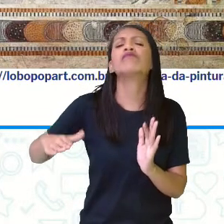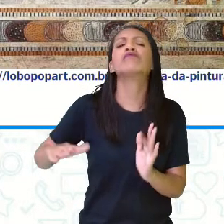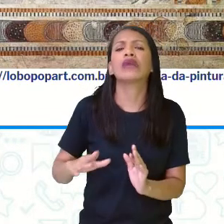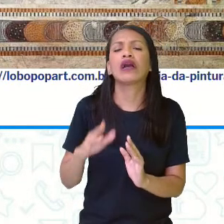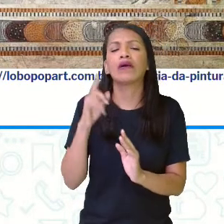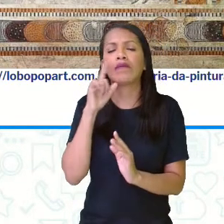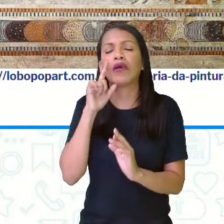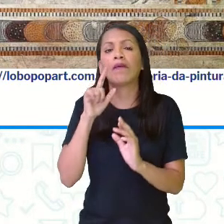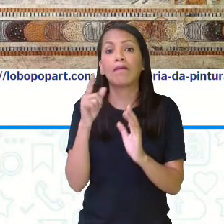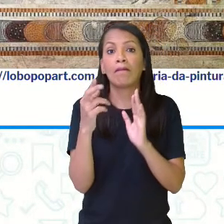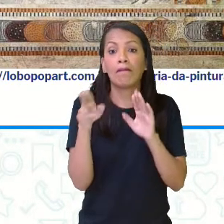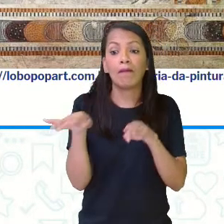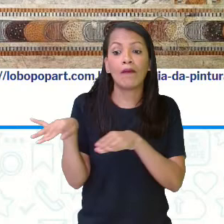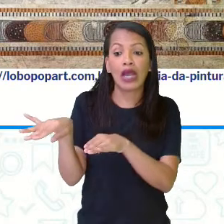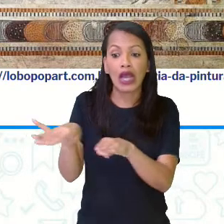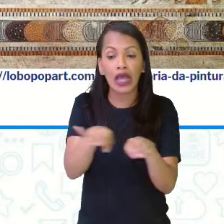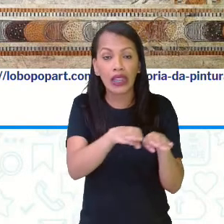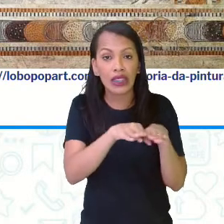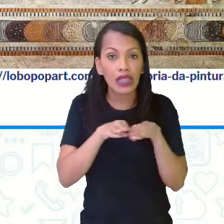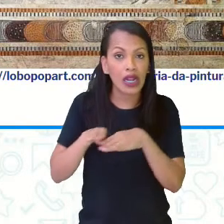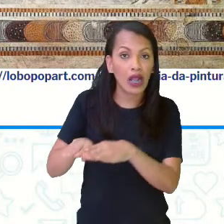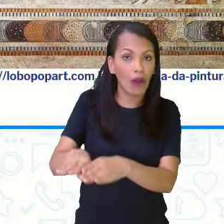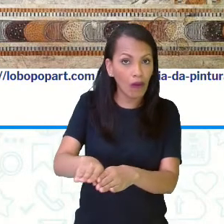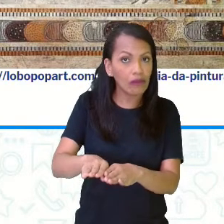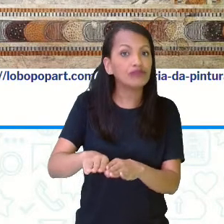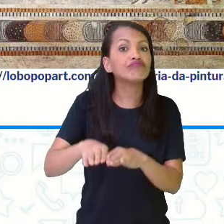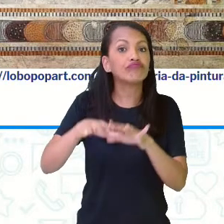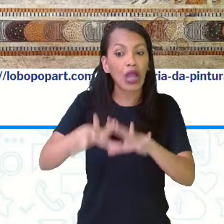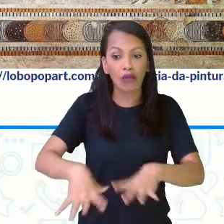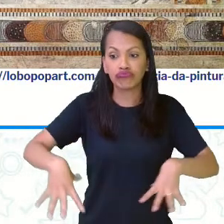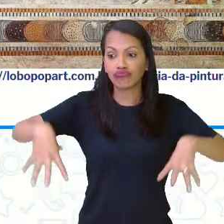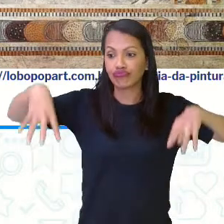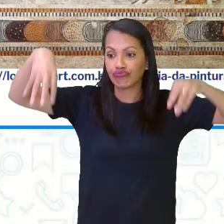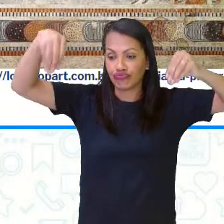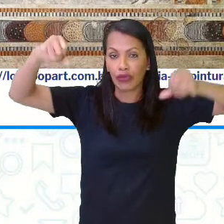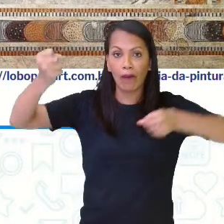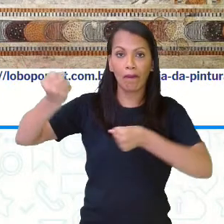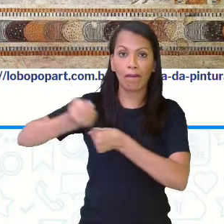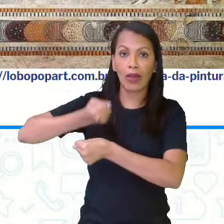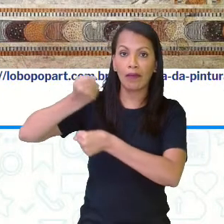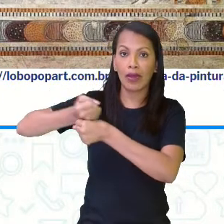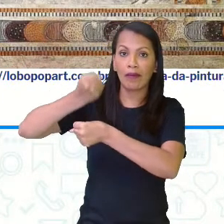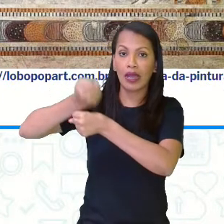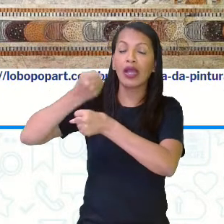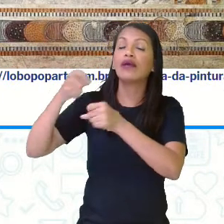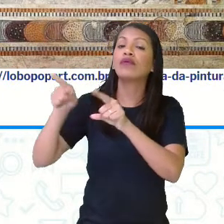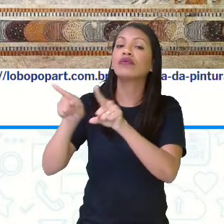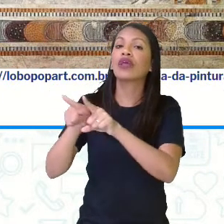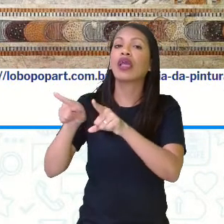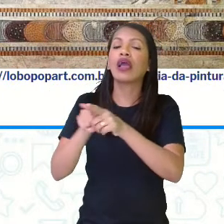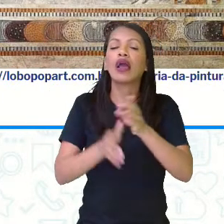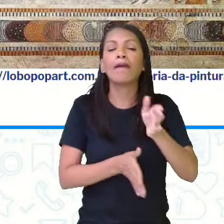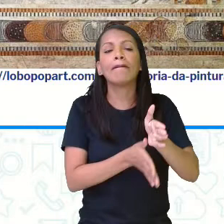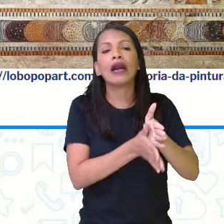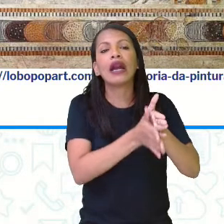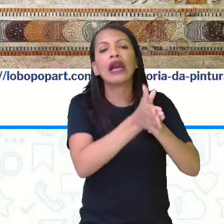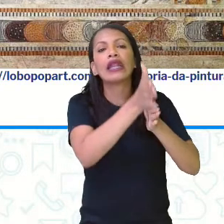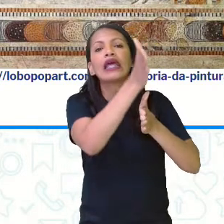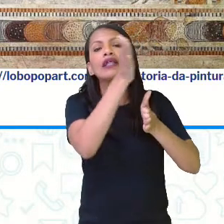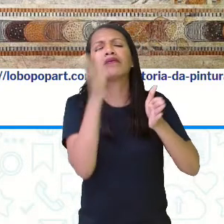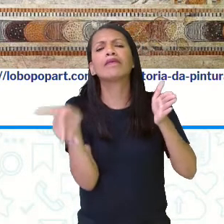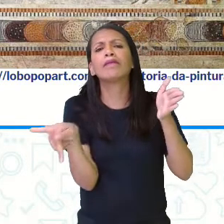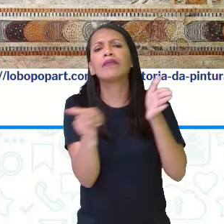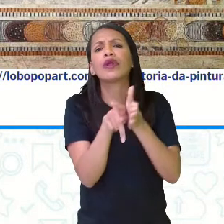tornaram padrão em toda esta área. Palácios e grandes edificações foram construídas e as paredes eram pintadas no estilo